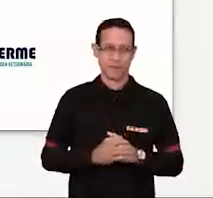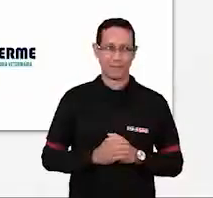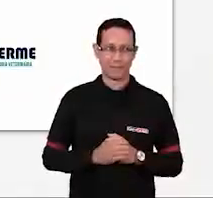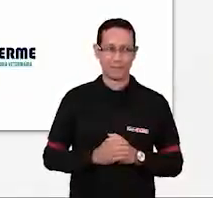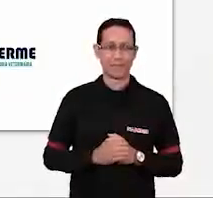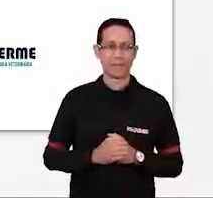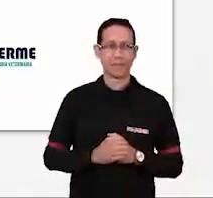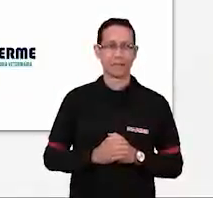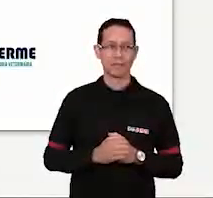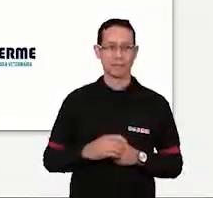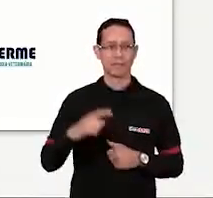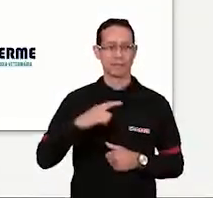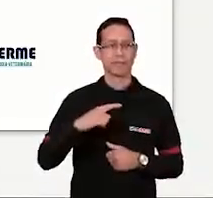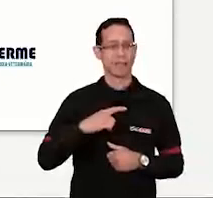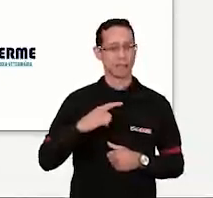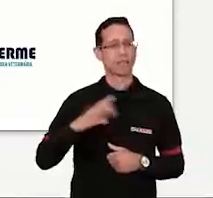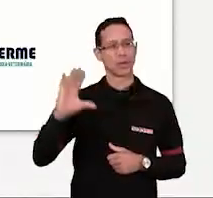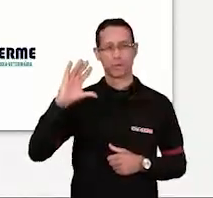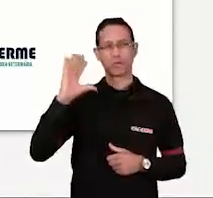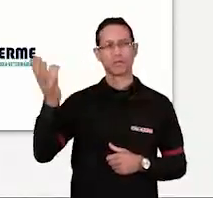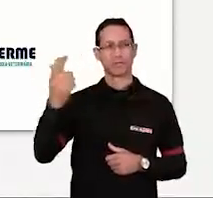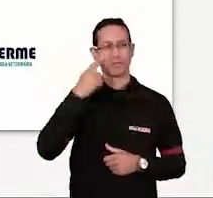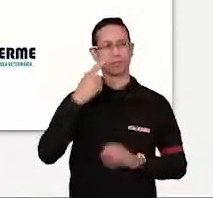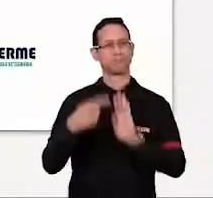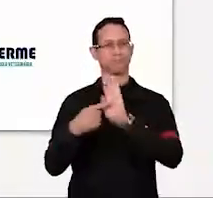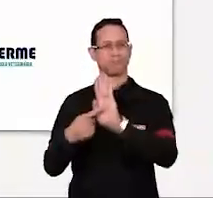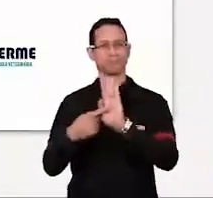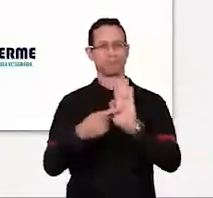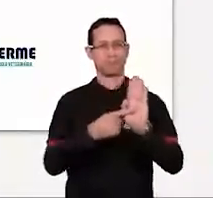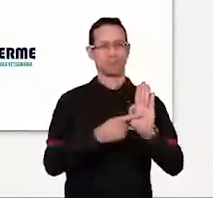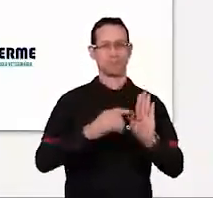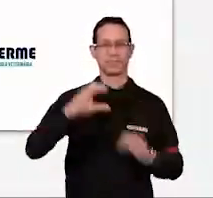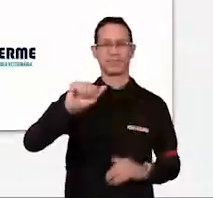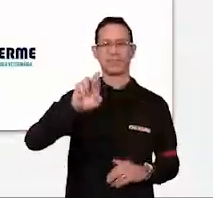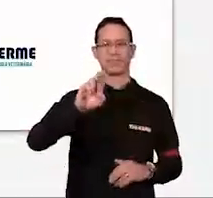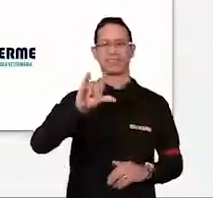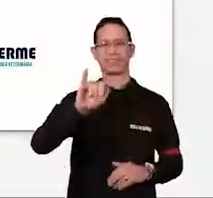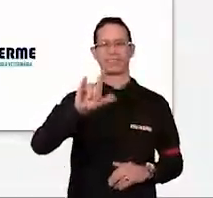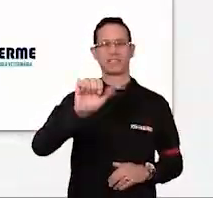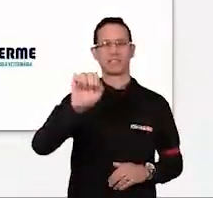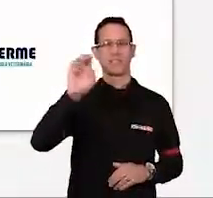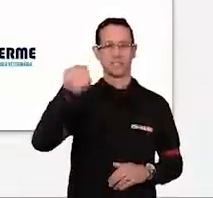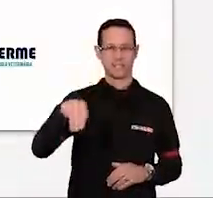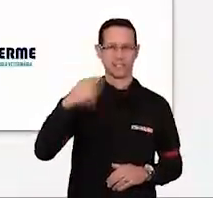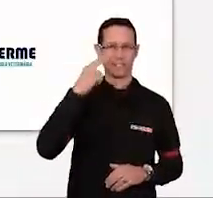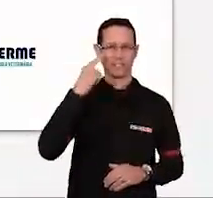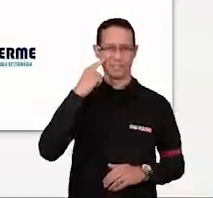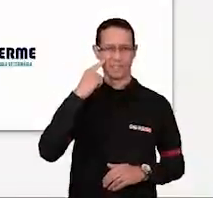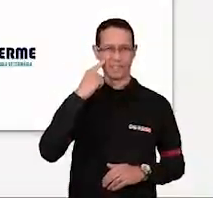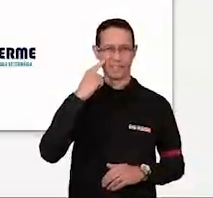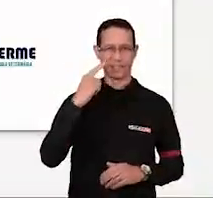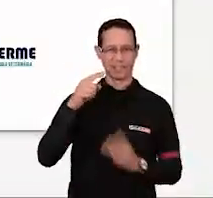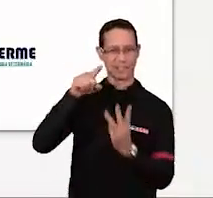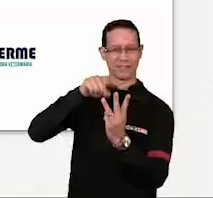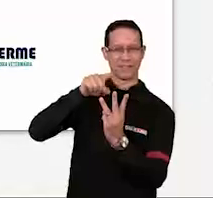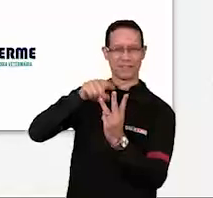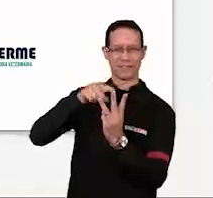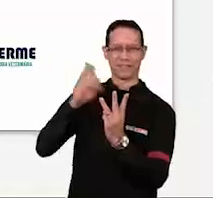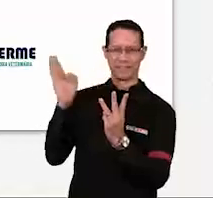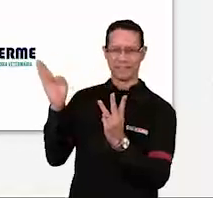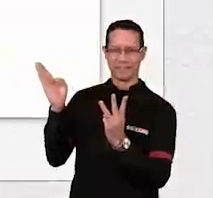né, fez a bicheira no pavilhão com exposição de cartilagem nessa imagem aí do meio, né? E